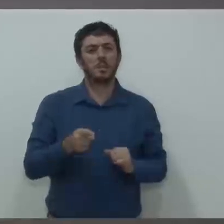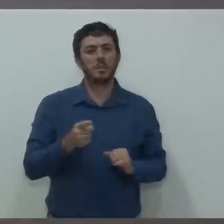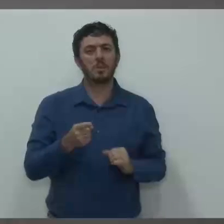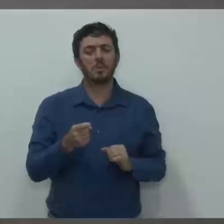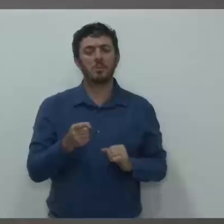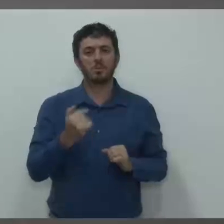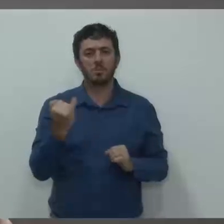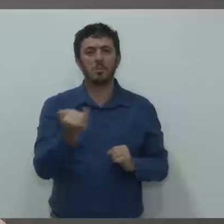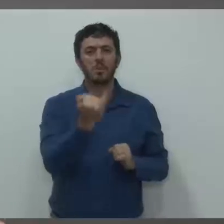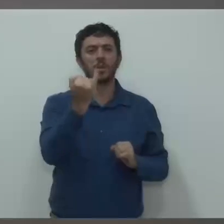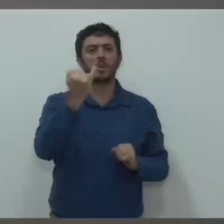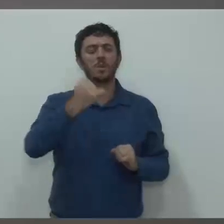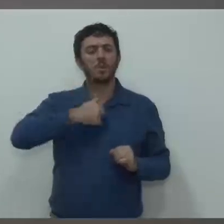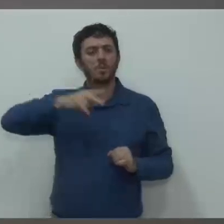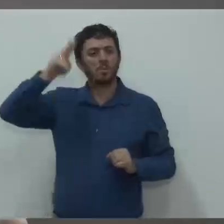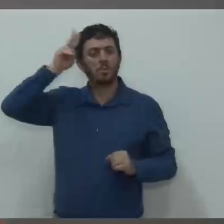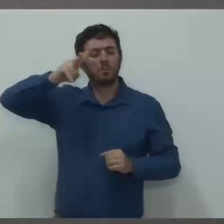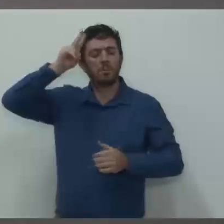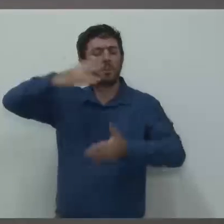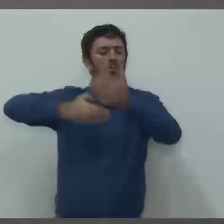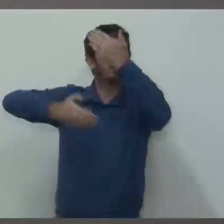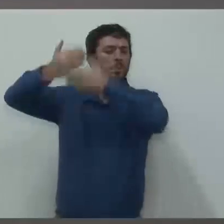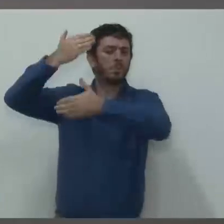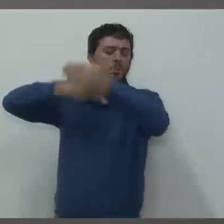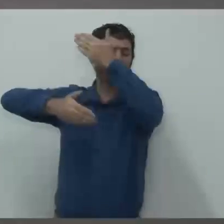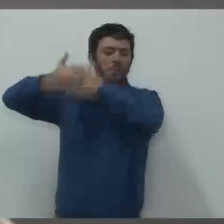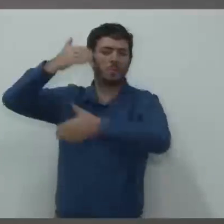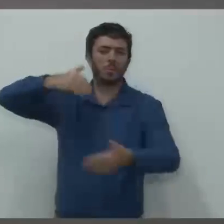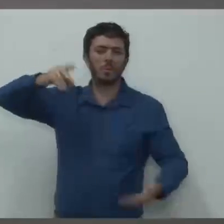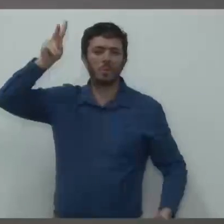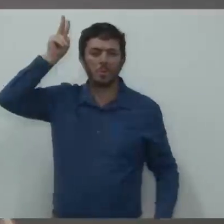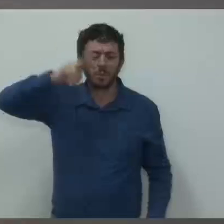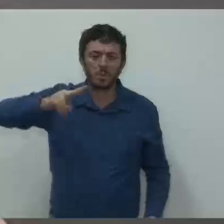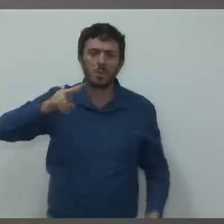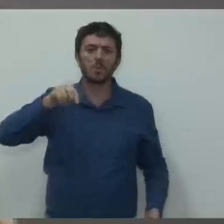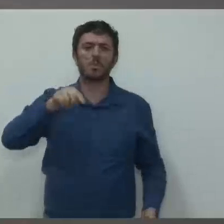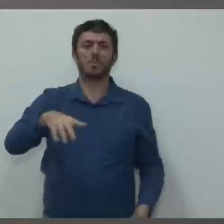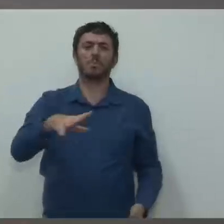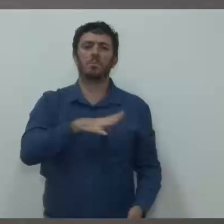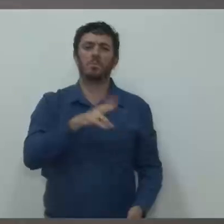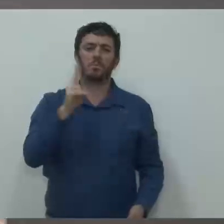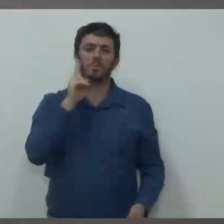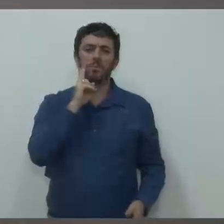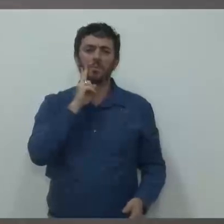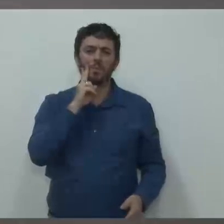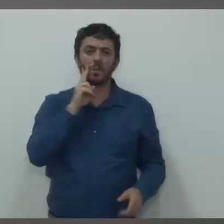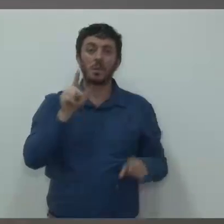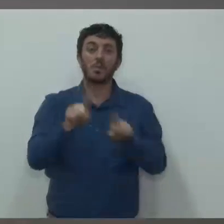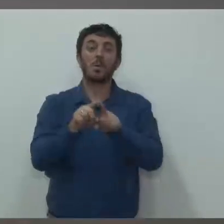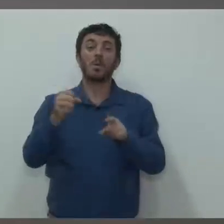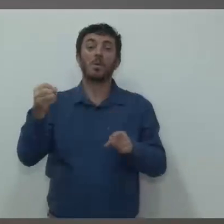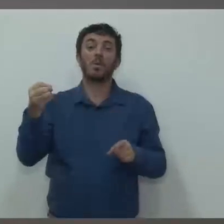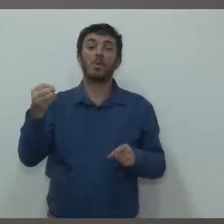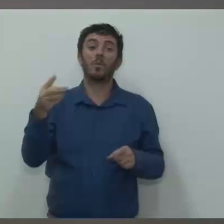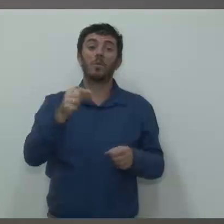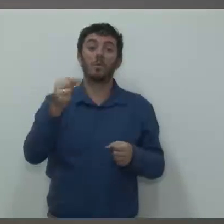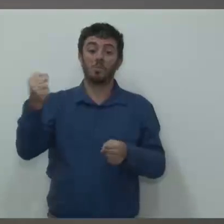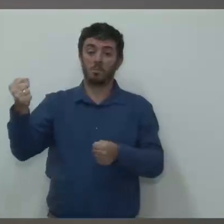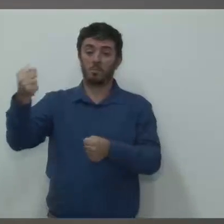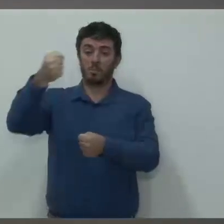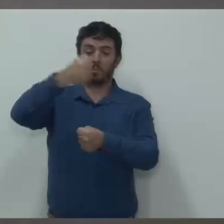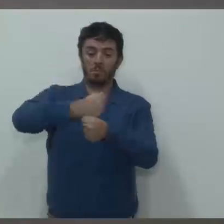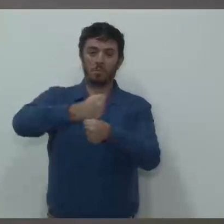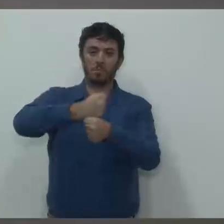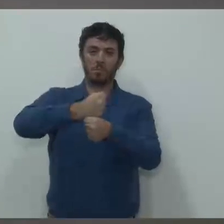história da cidade. Não é? Estivemos presentes também, o Geraldinho também estava em Campinas, na posse do novo bispo, Dom João Inácio Miller. Então,